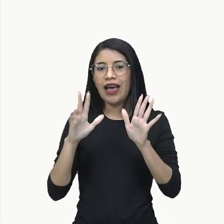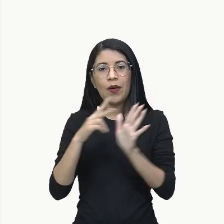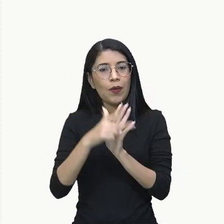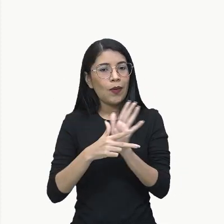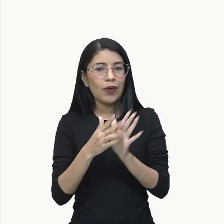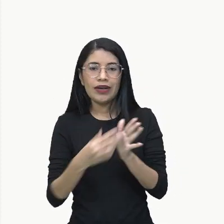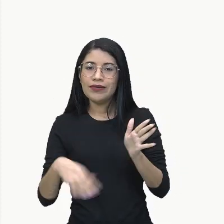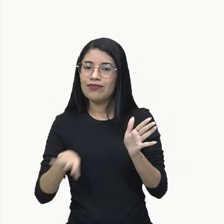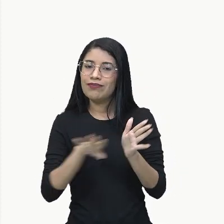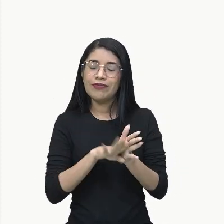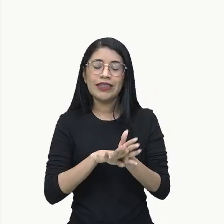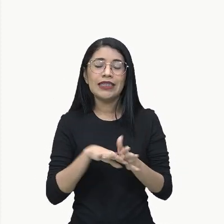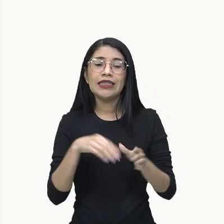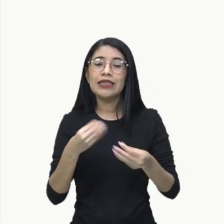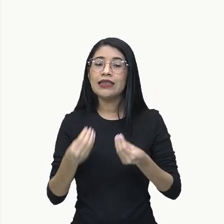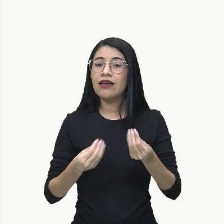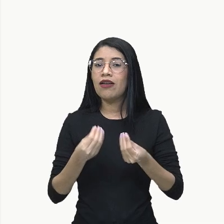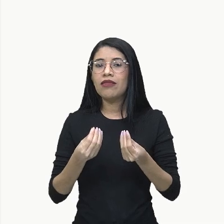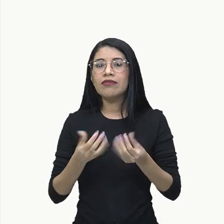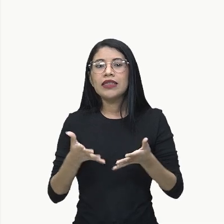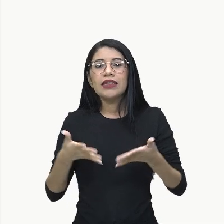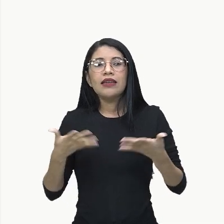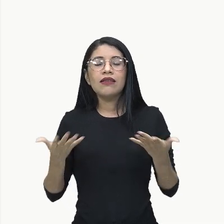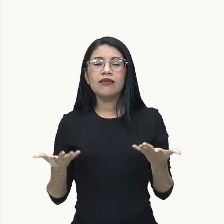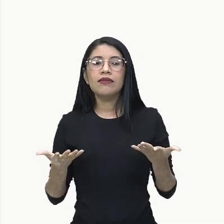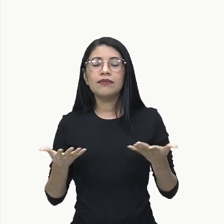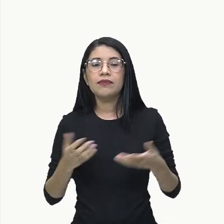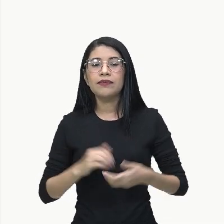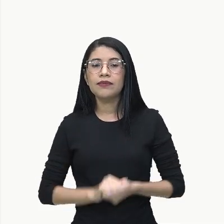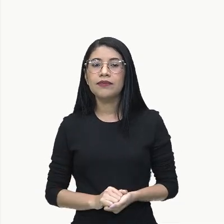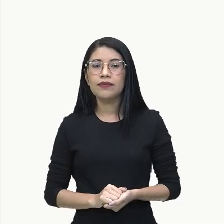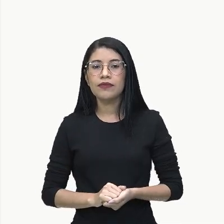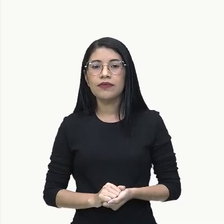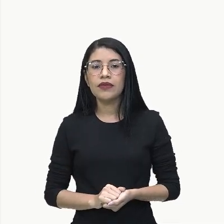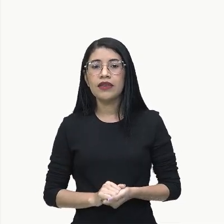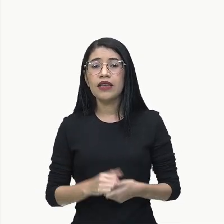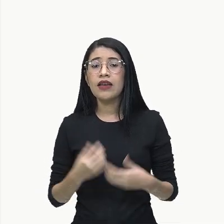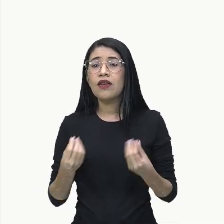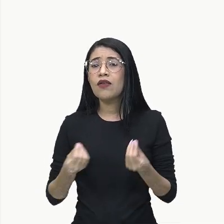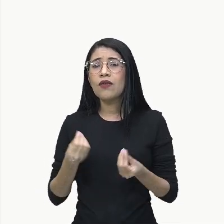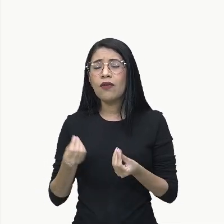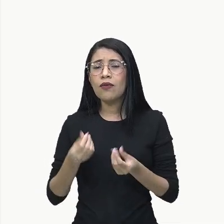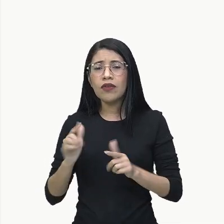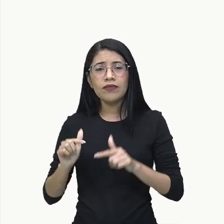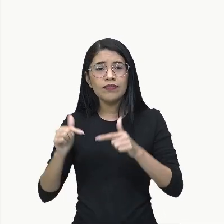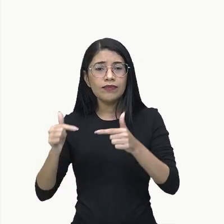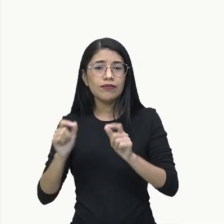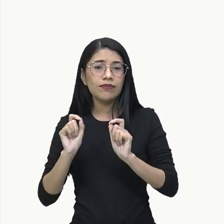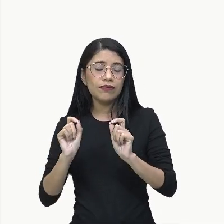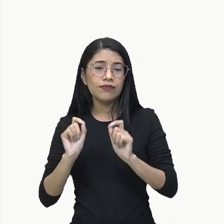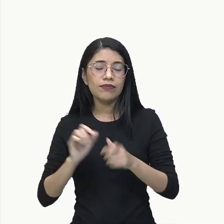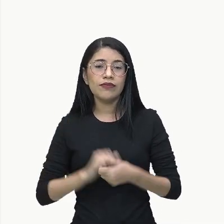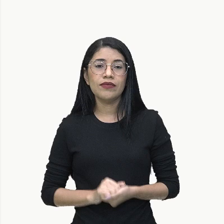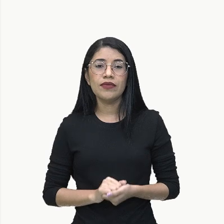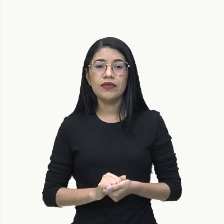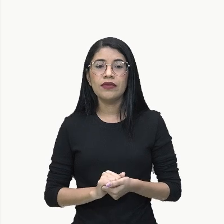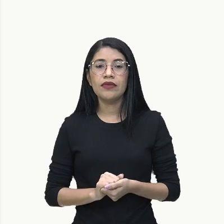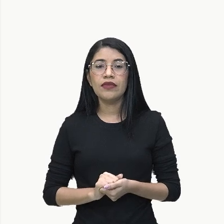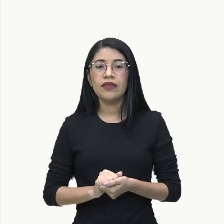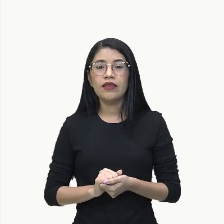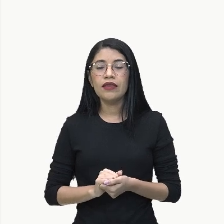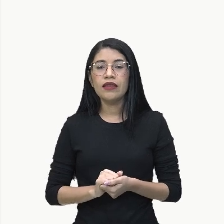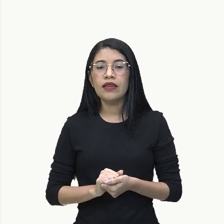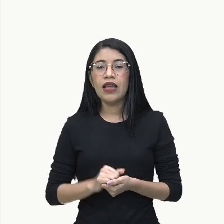aí, nesse processo de novo, e agora? E agora, José? O que você vai fazer, né? Sua doce